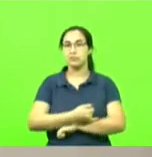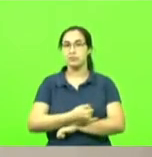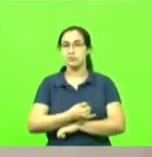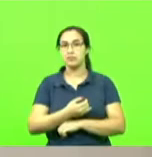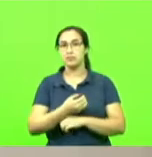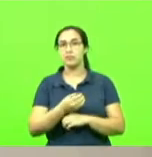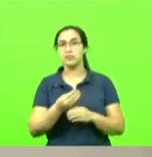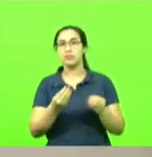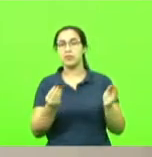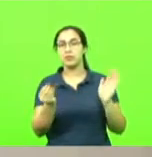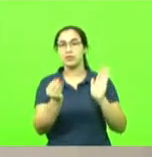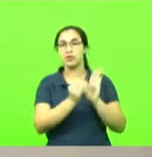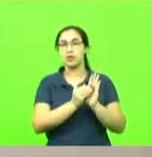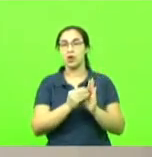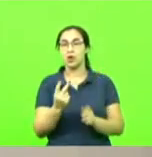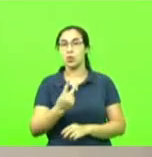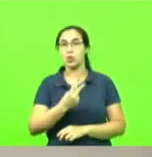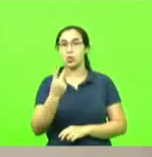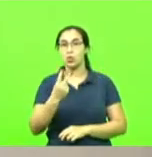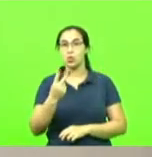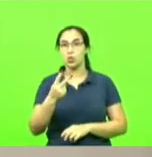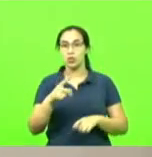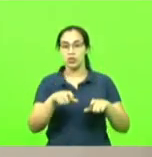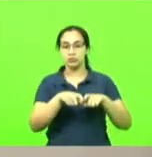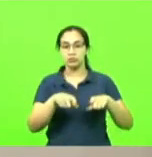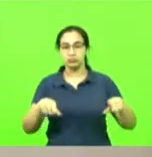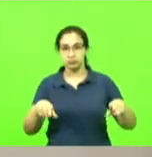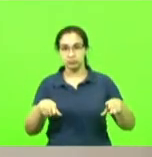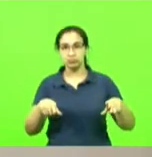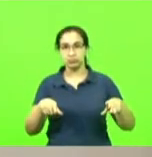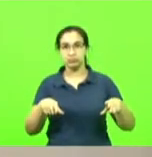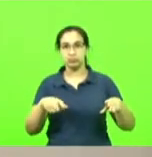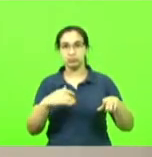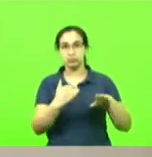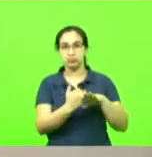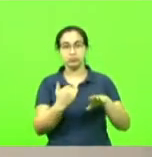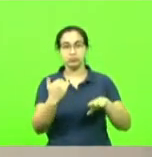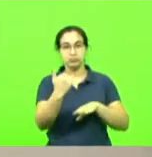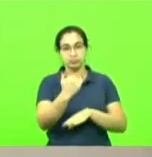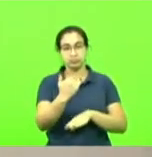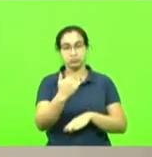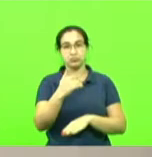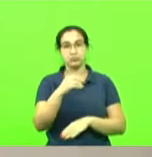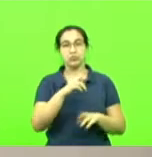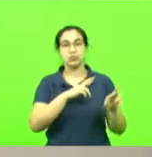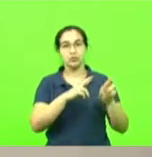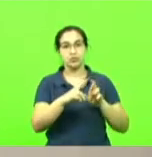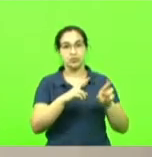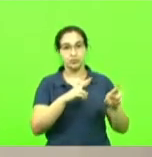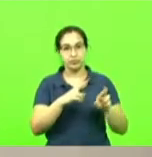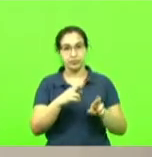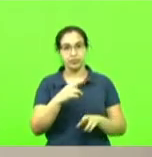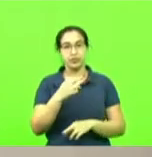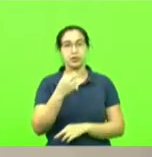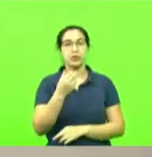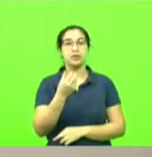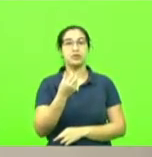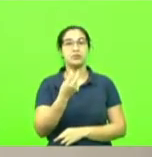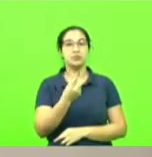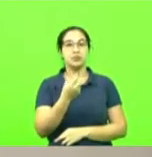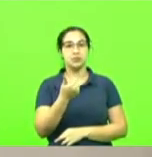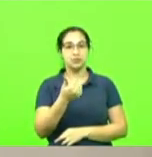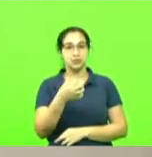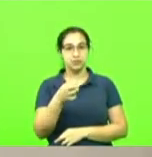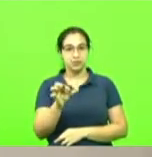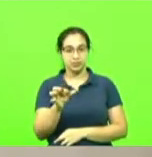instalação de duas faixas elevadas na rodovia SC-416, sendo uma das proximidades do